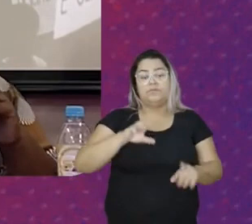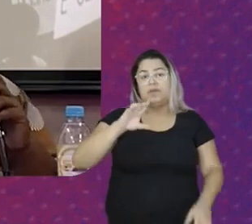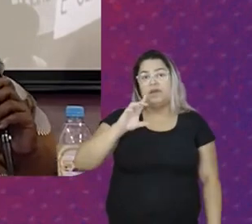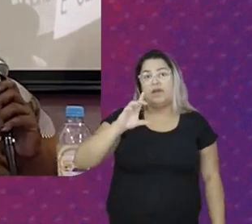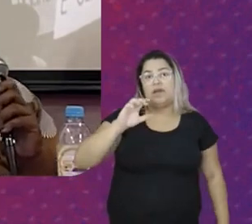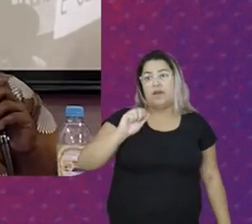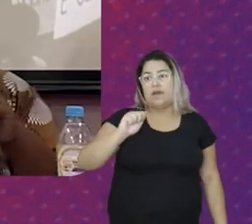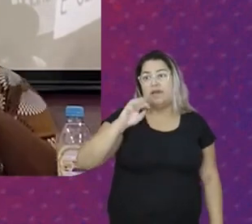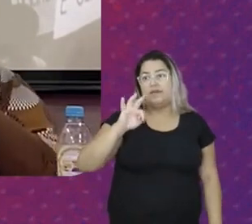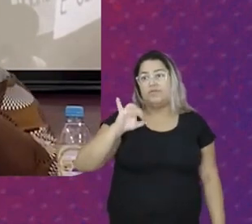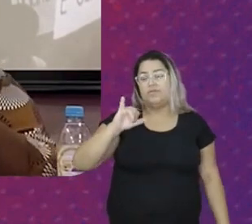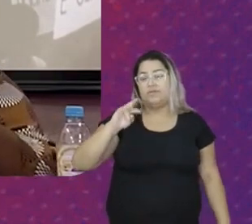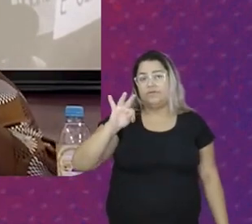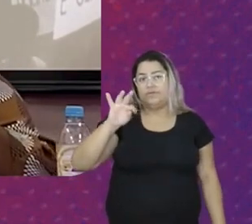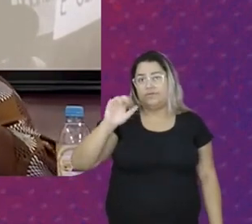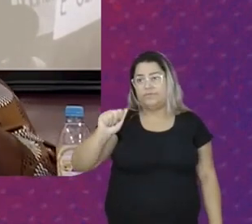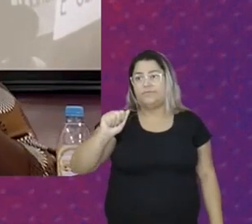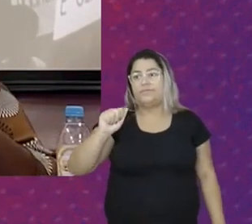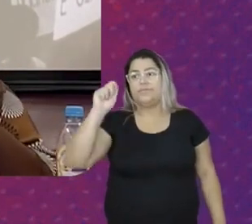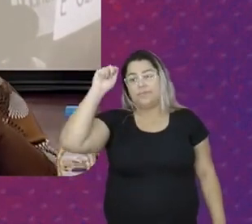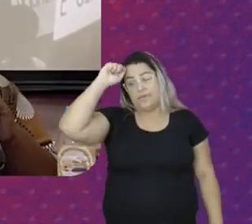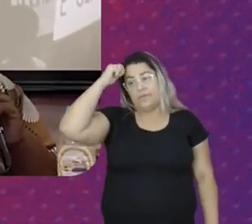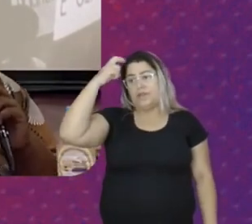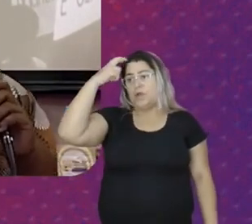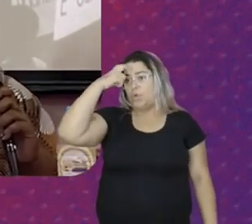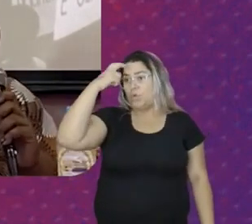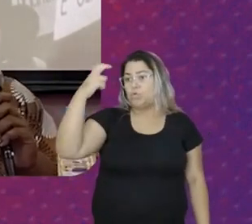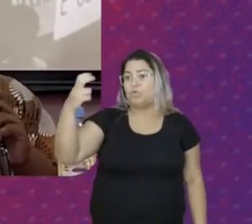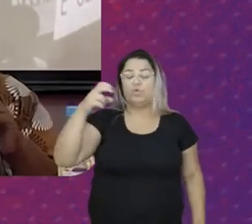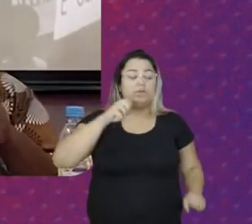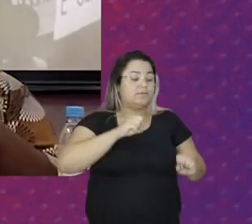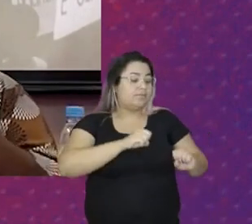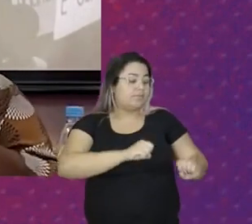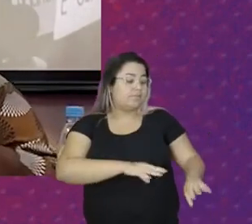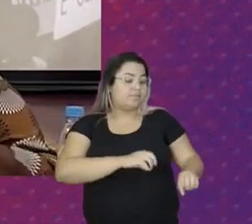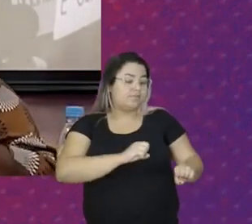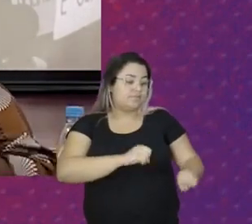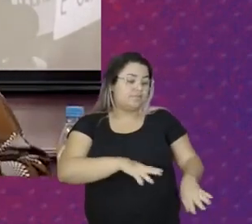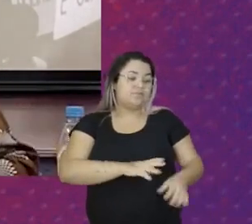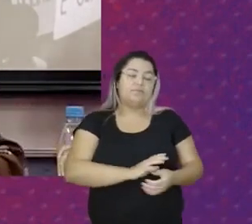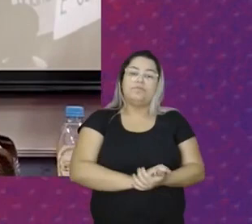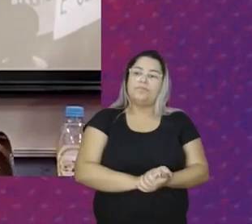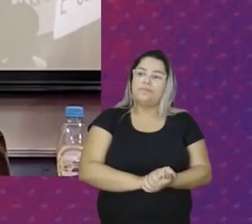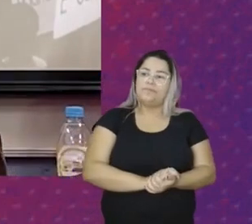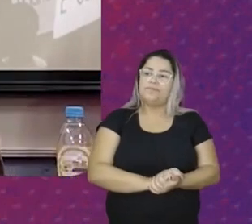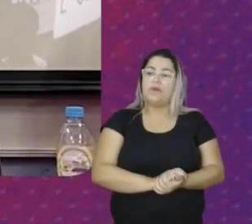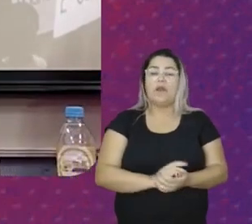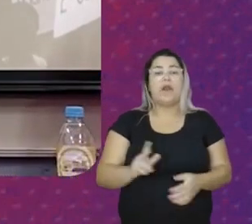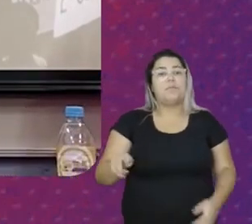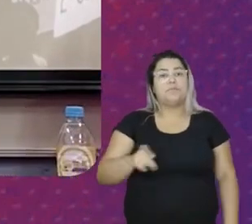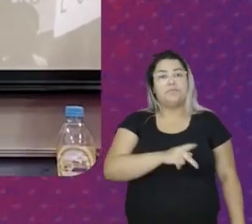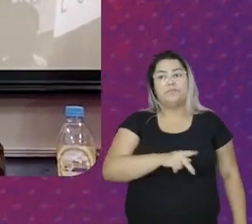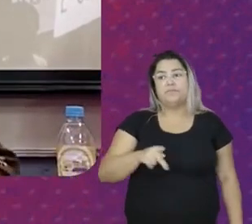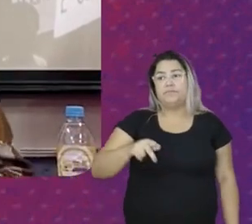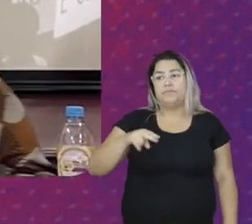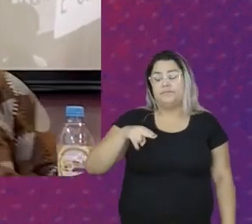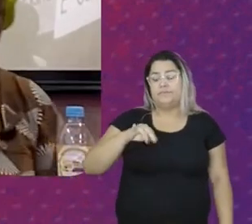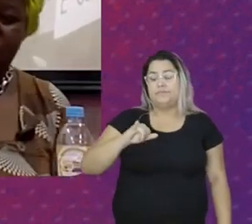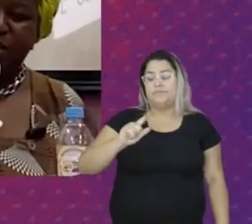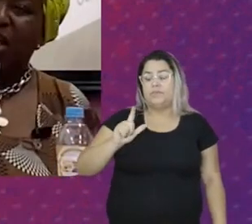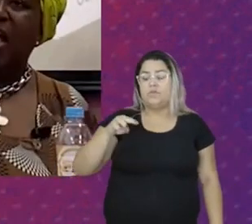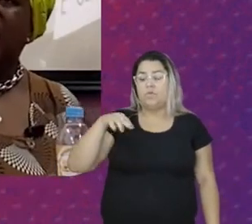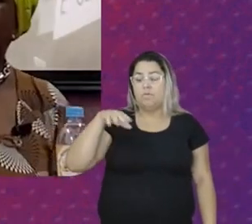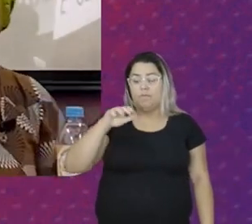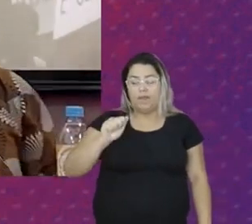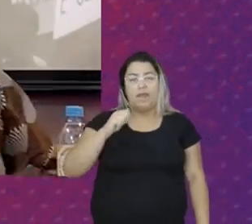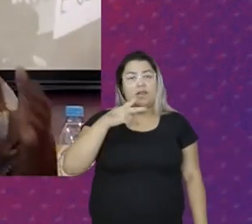negros que se organizam do ponto de vista da cultura, da educação, não é? A professora Nilma Lindo Gomes, ela fala